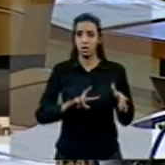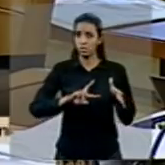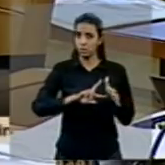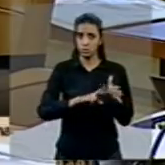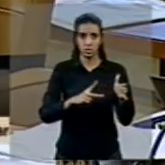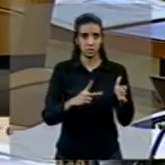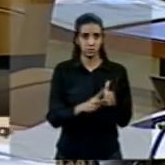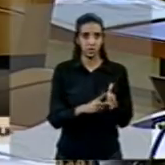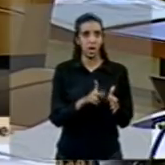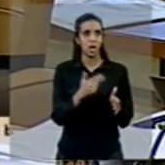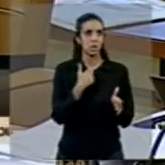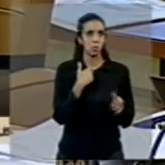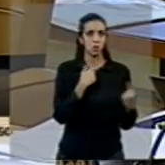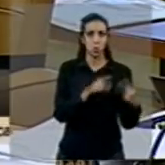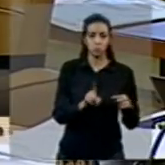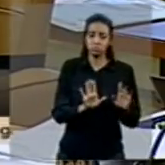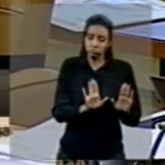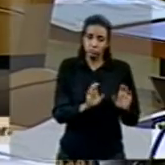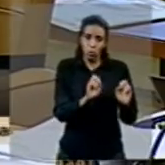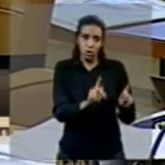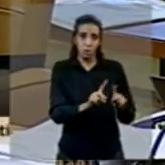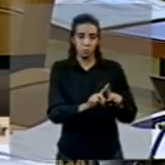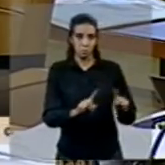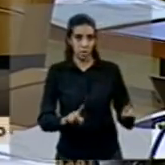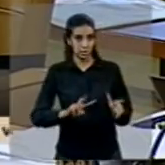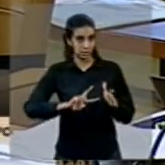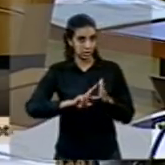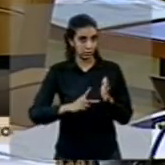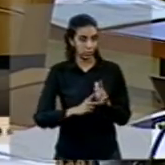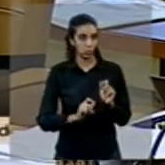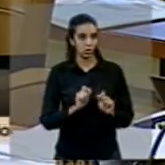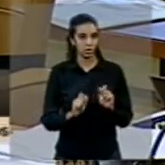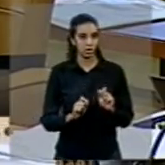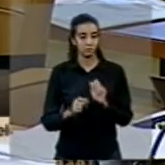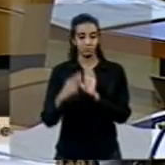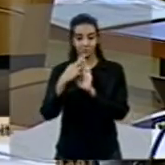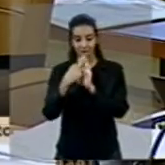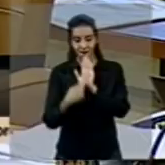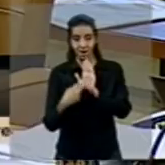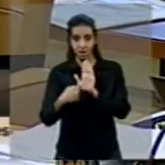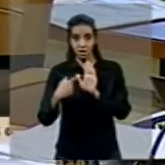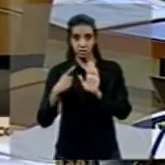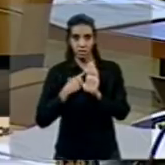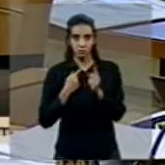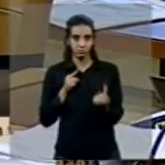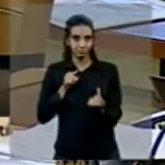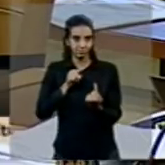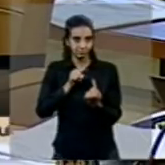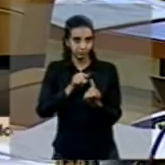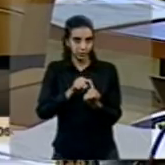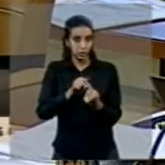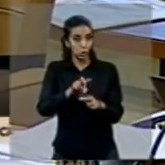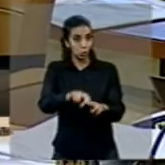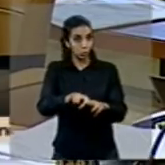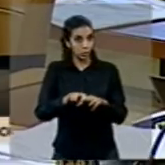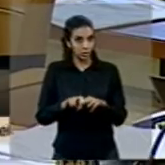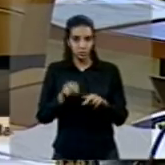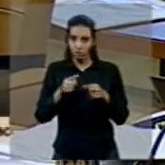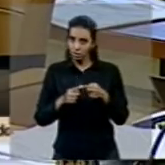de cadastramento, mas significa que a finalidade das normas afasta a